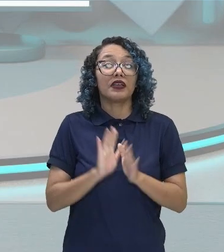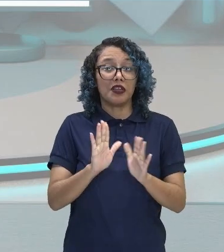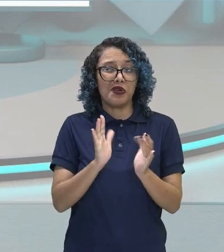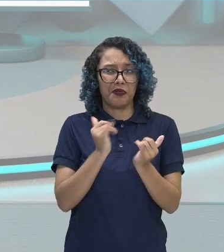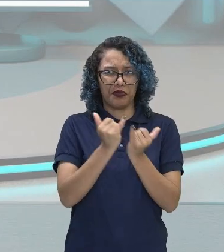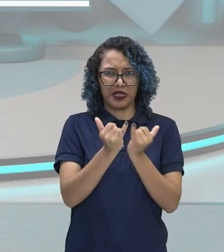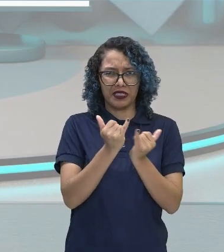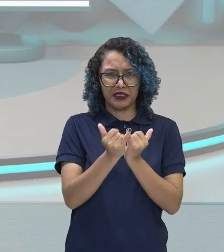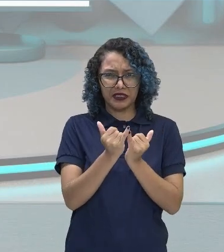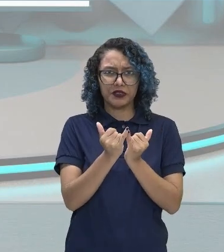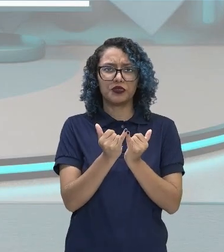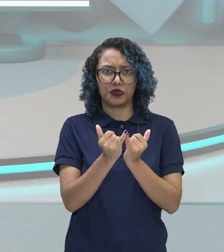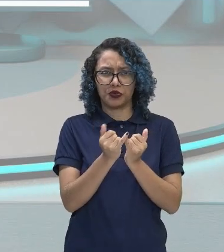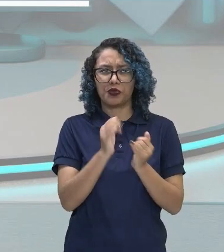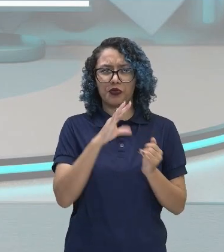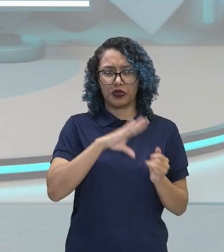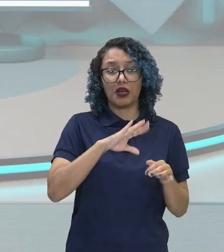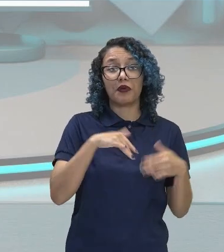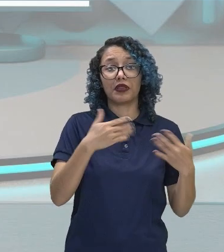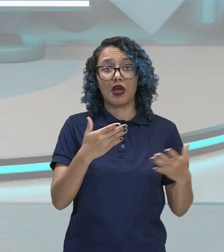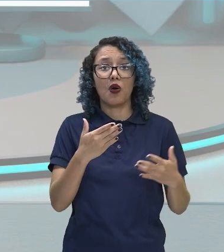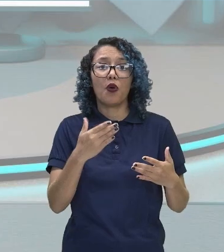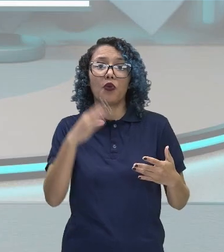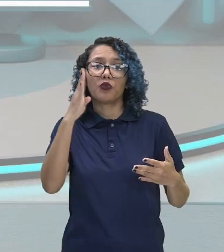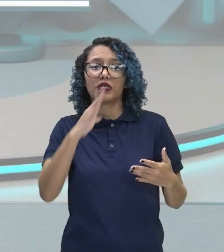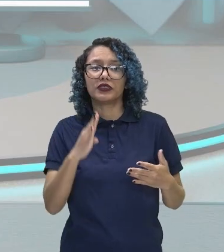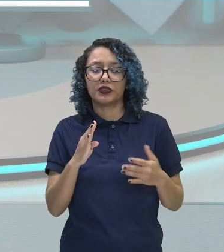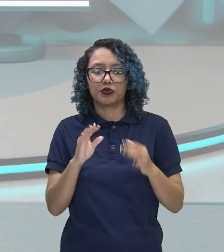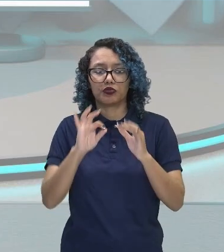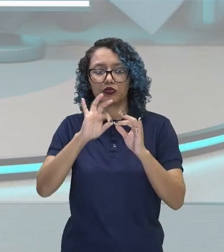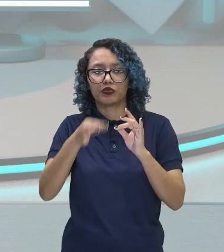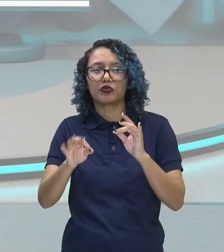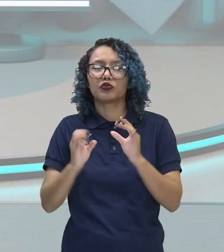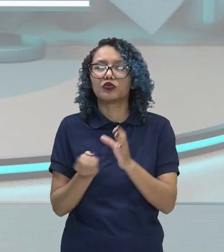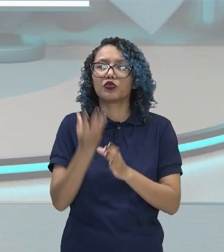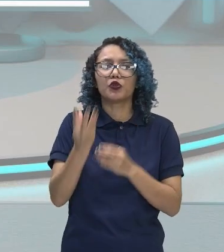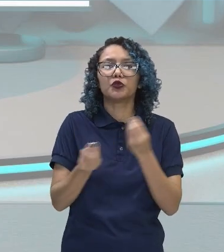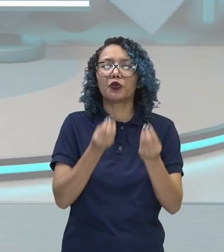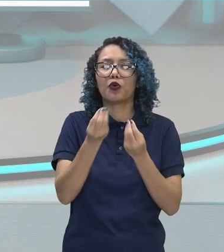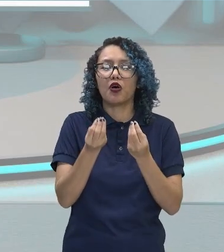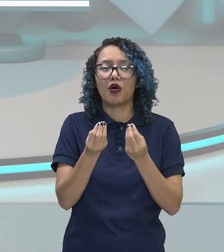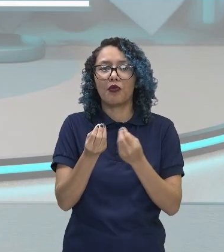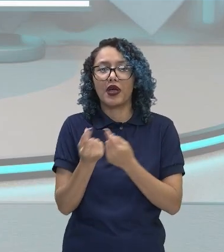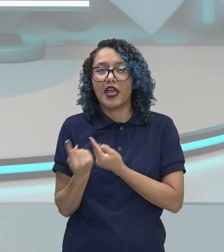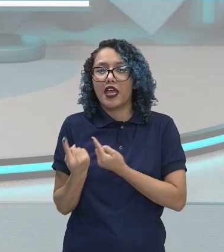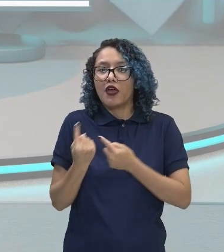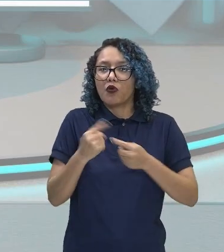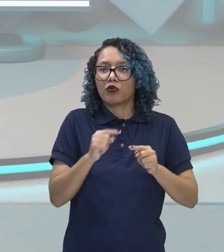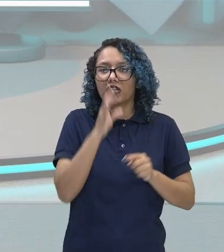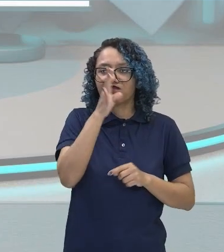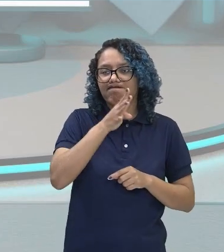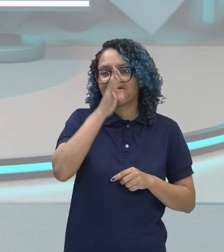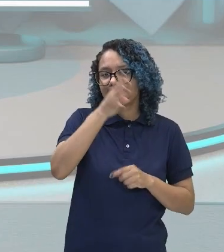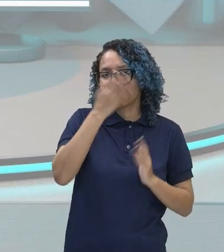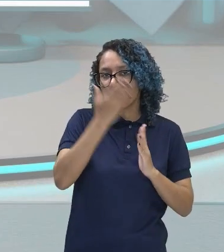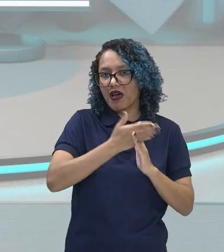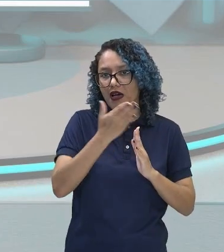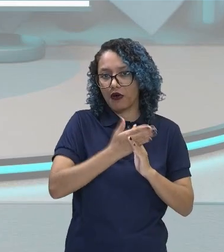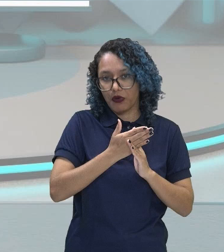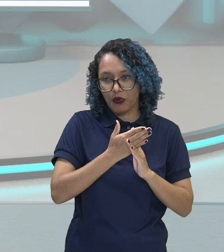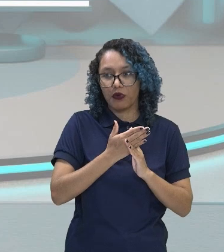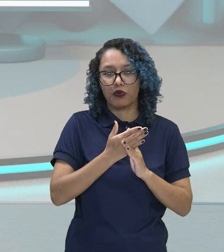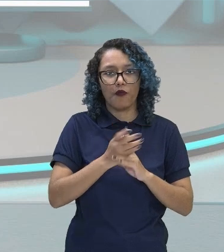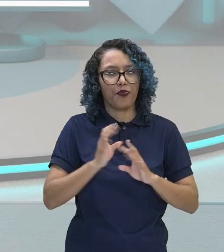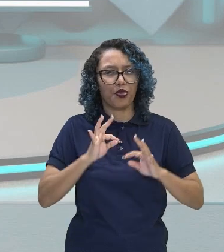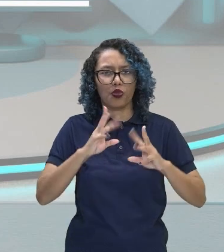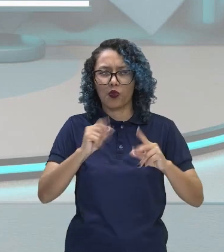o arcadismo no Brasil surge como uma reação contra os exageros do barroco. Todos os